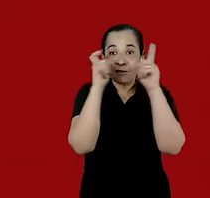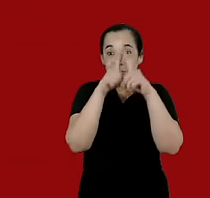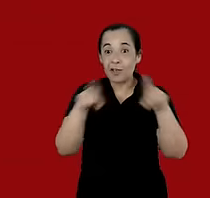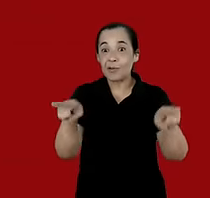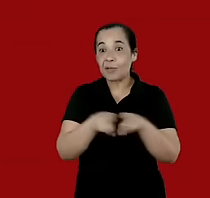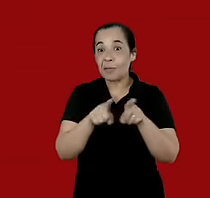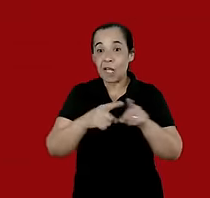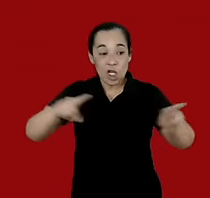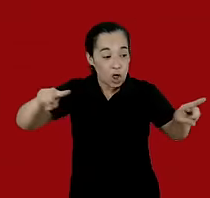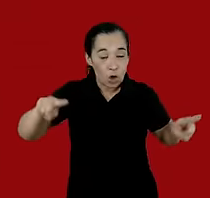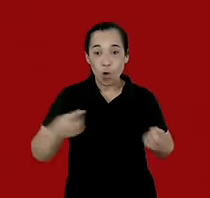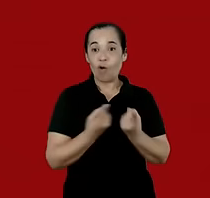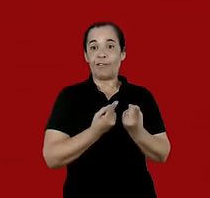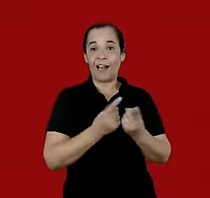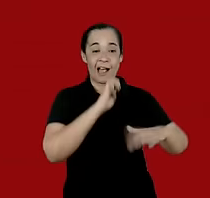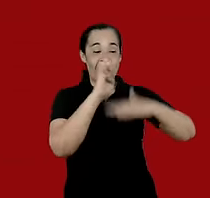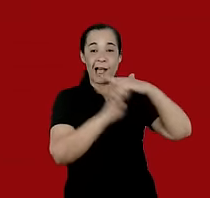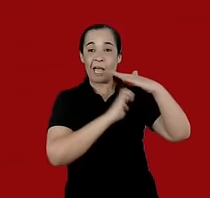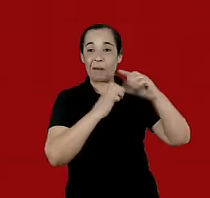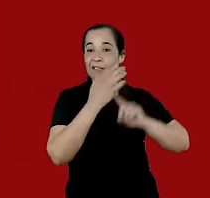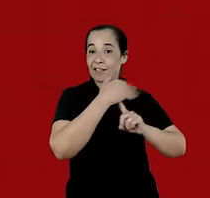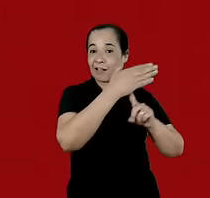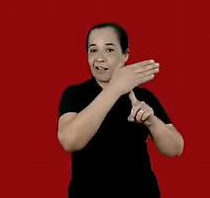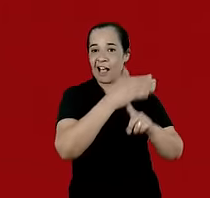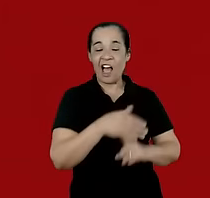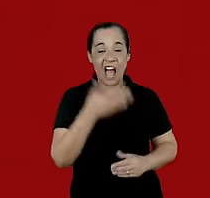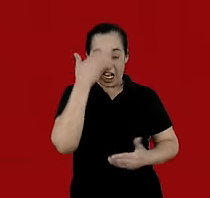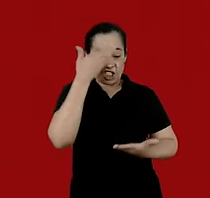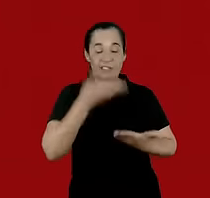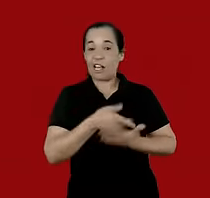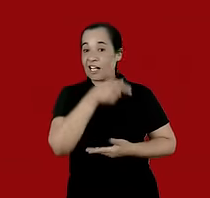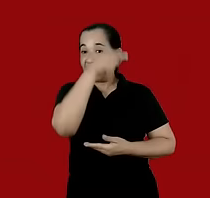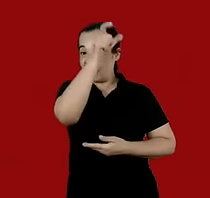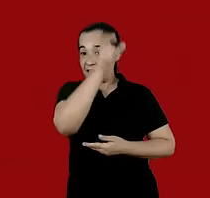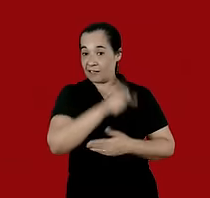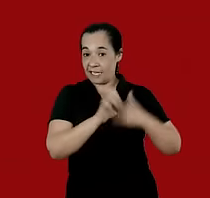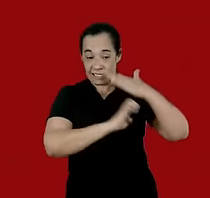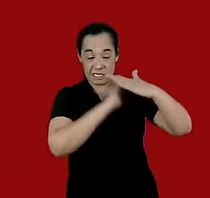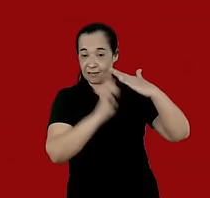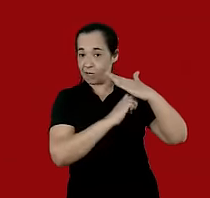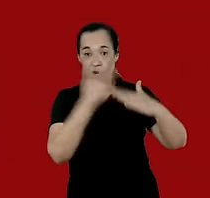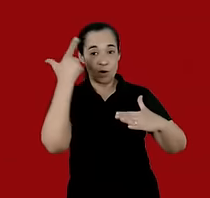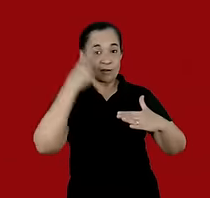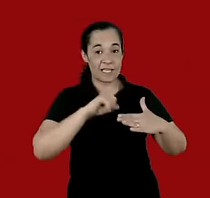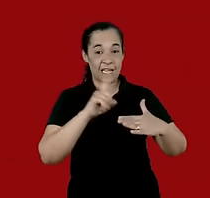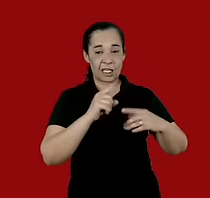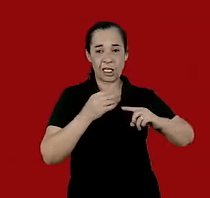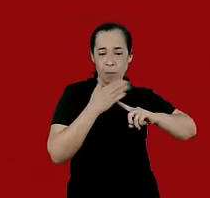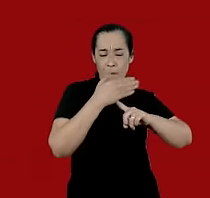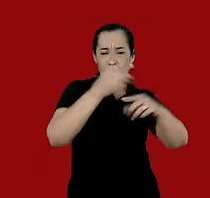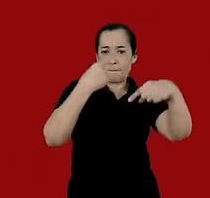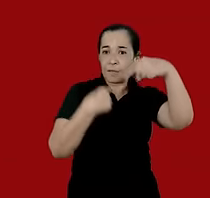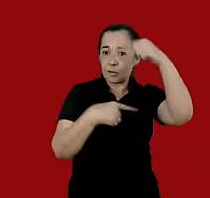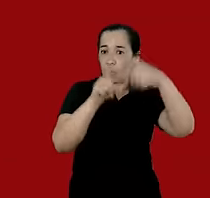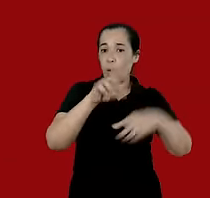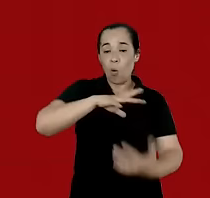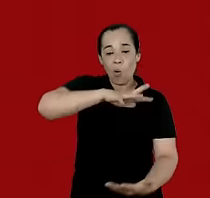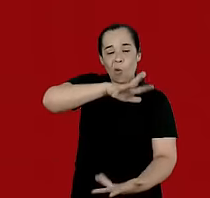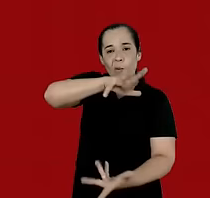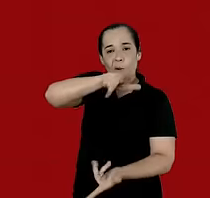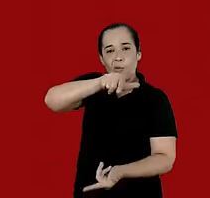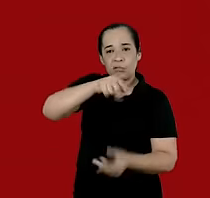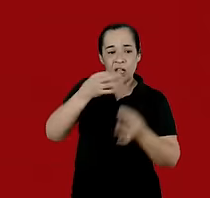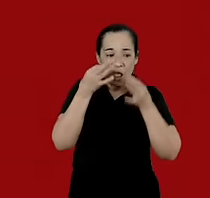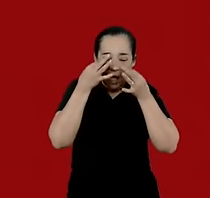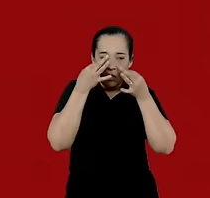tecnológico apostar que elas não vão ser as que vão capturar esse novo movimento tecnológico Eu acho que o mundo inteiro acaba olhando para lá eu vou